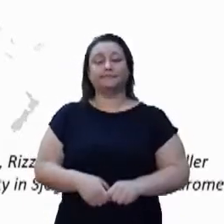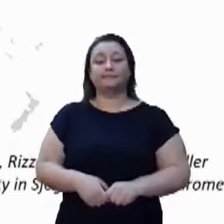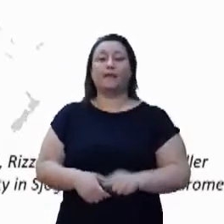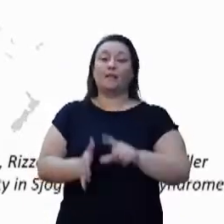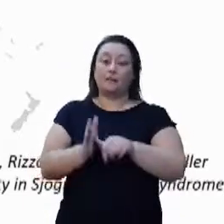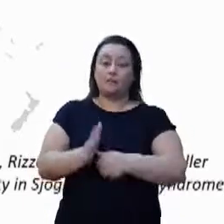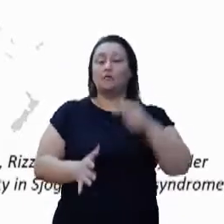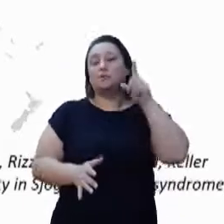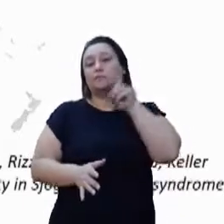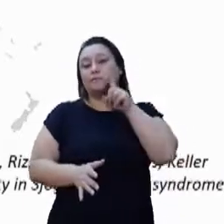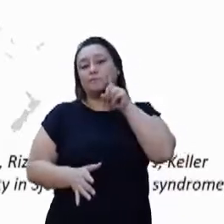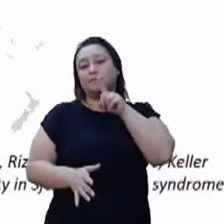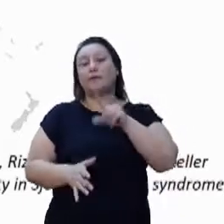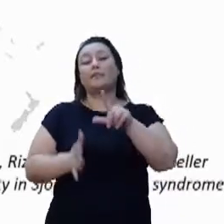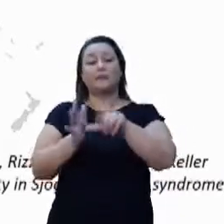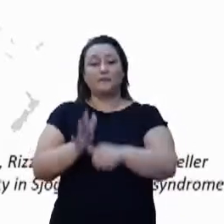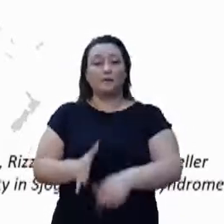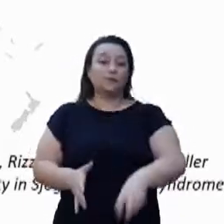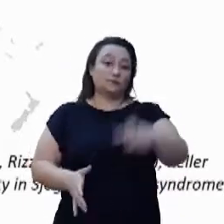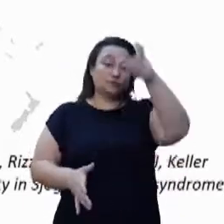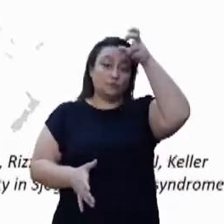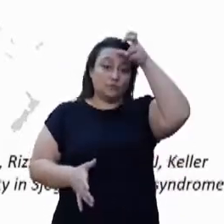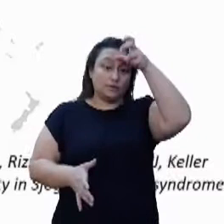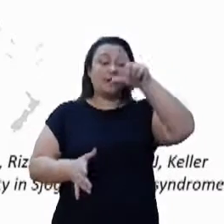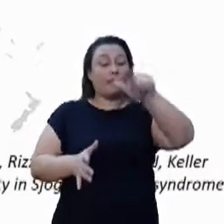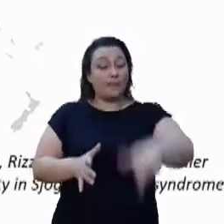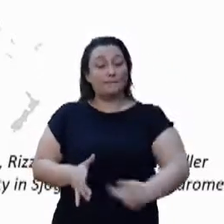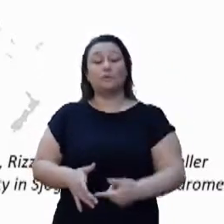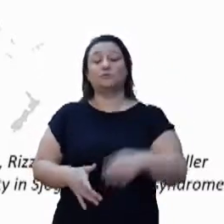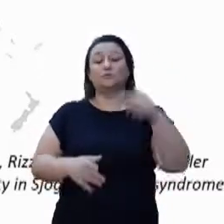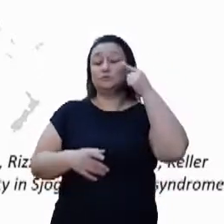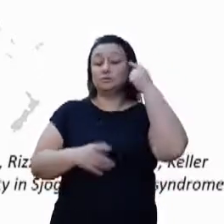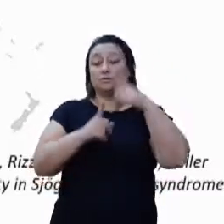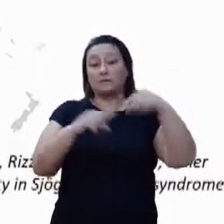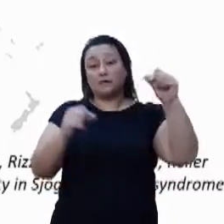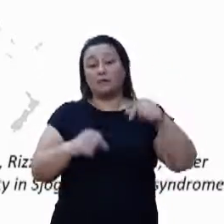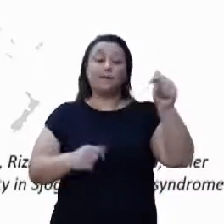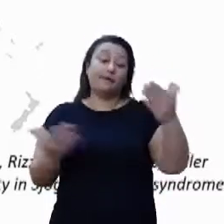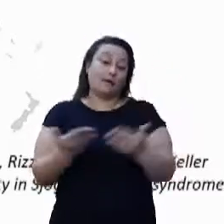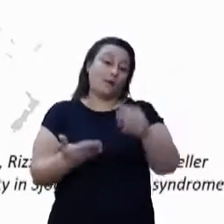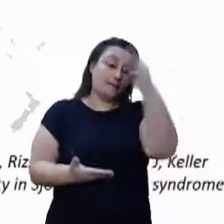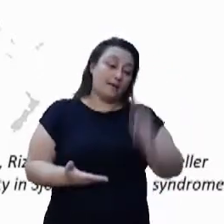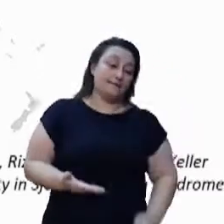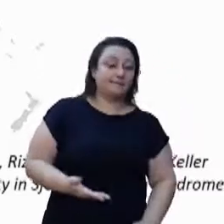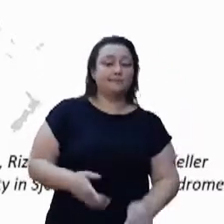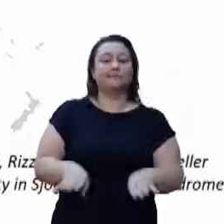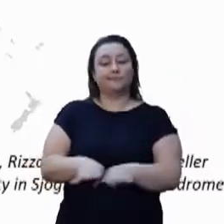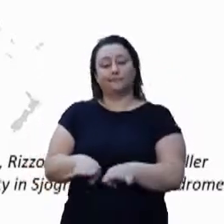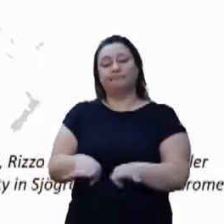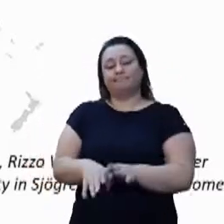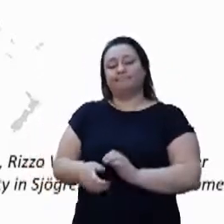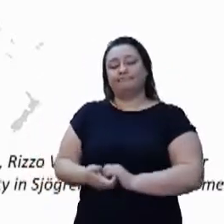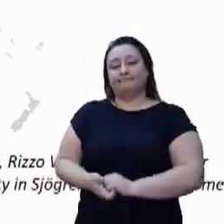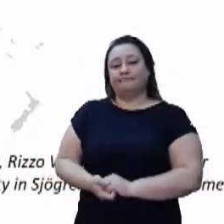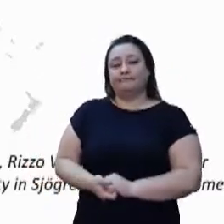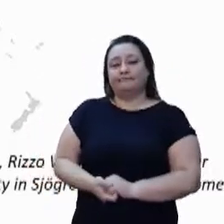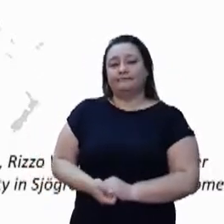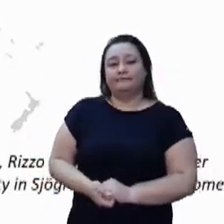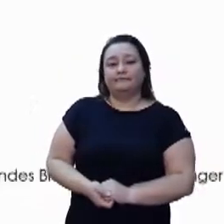Estados Unidos, também a Turquia, o Japão, mas o Brasil também com um número de descrição relevante de casos.